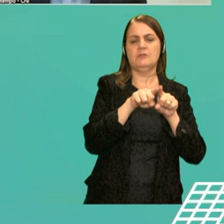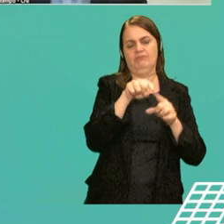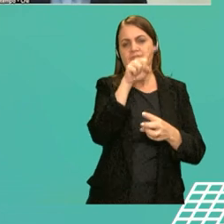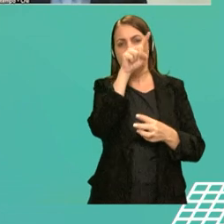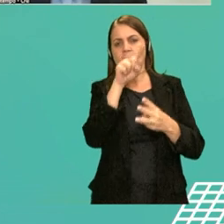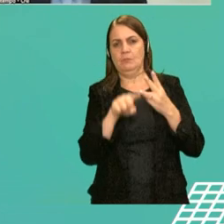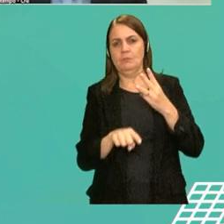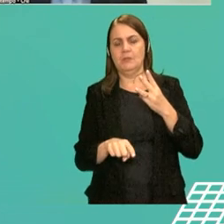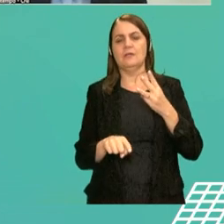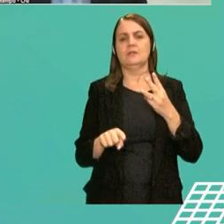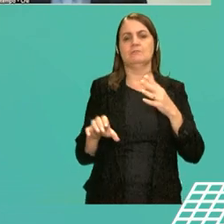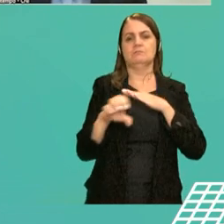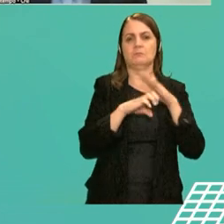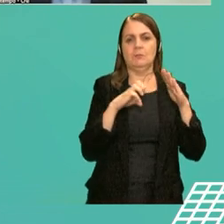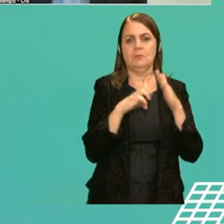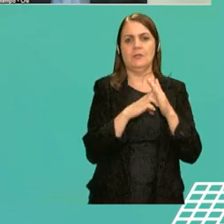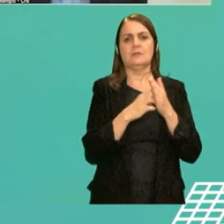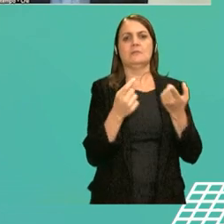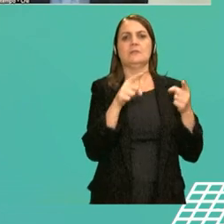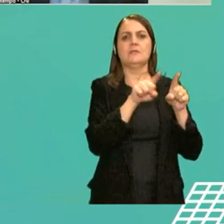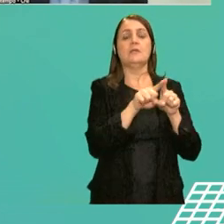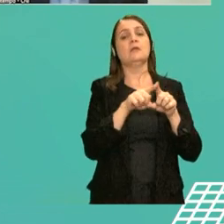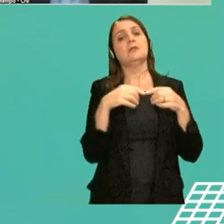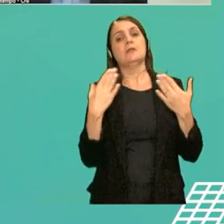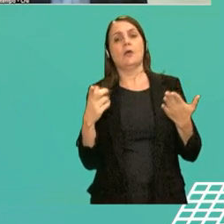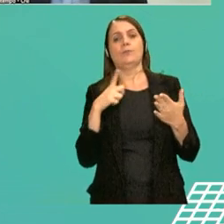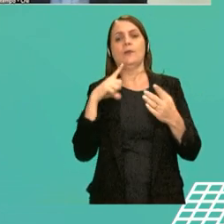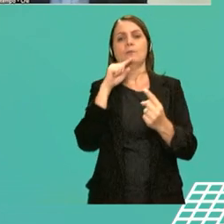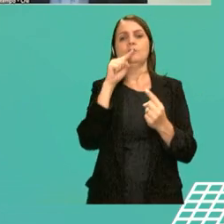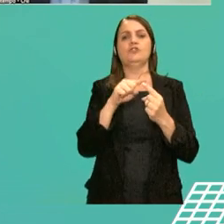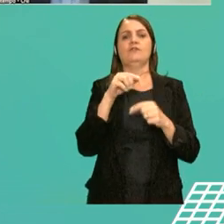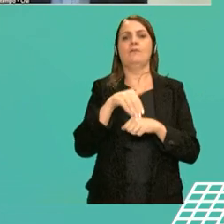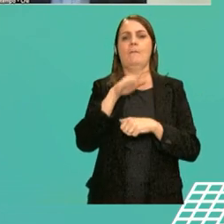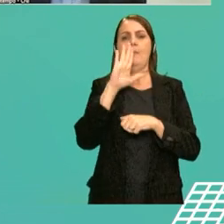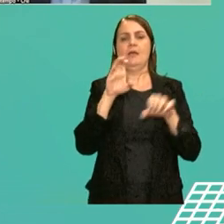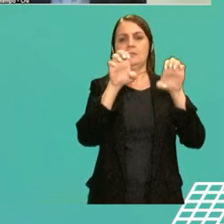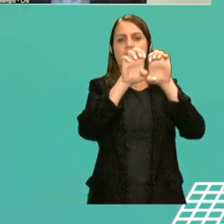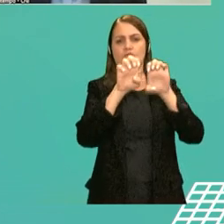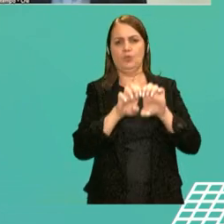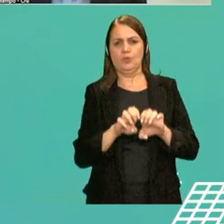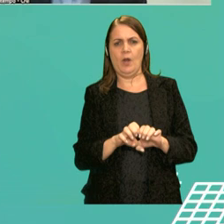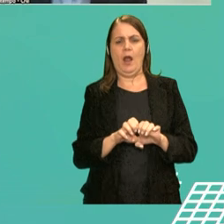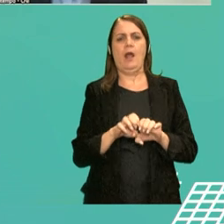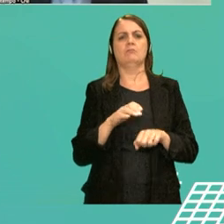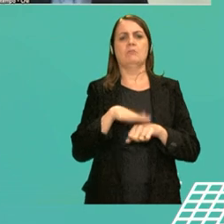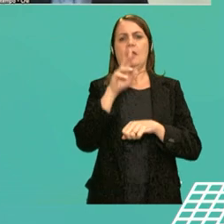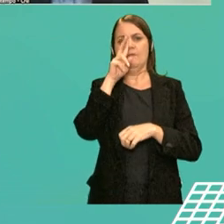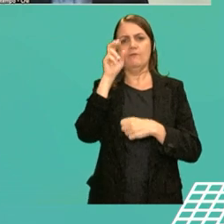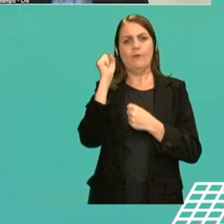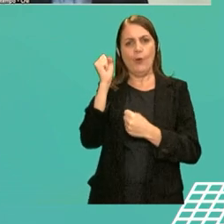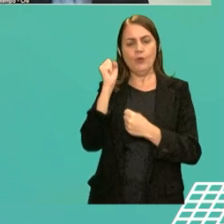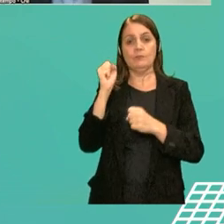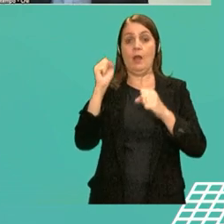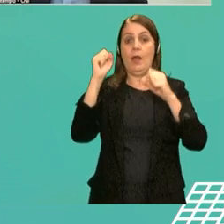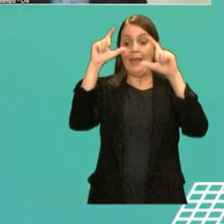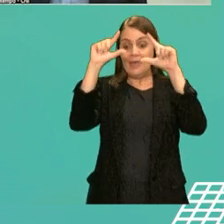e aí um objetivo mais estruturado, mais fortalecido de redução